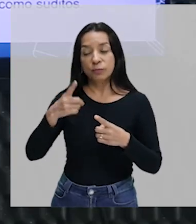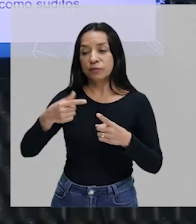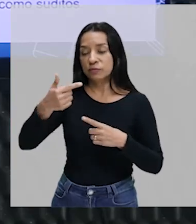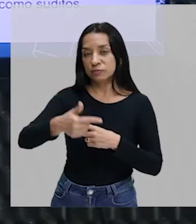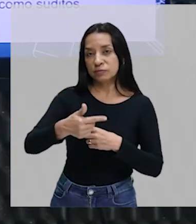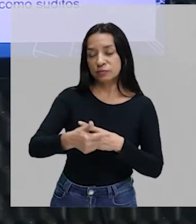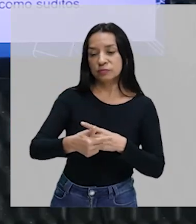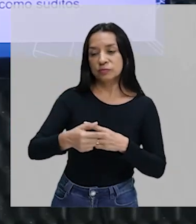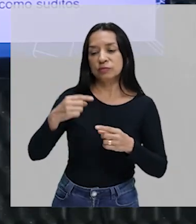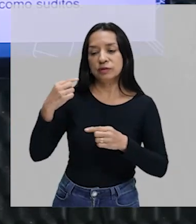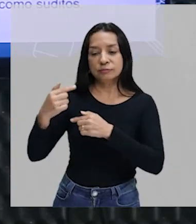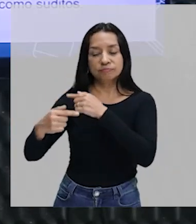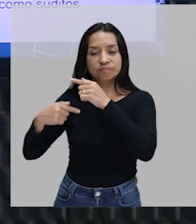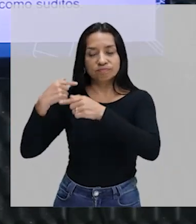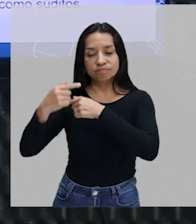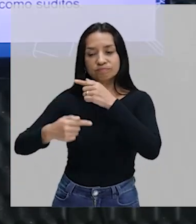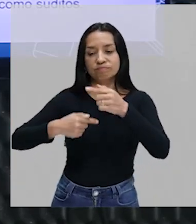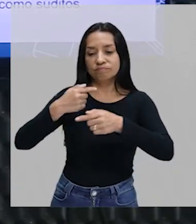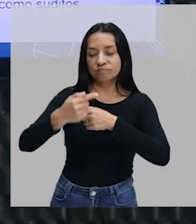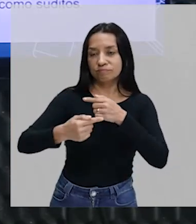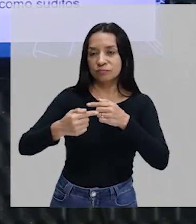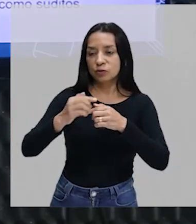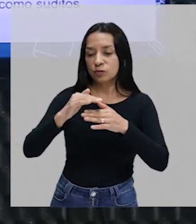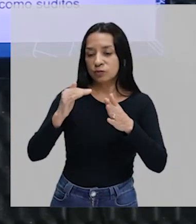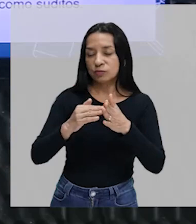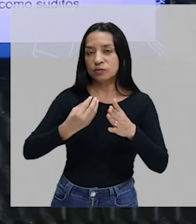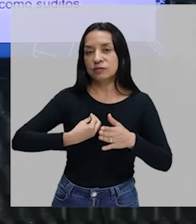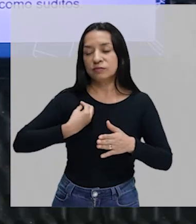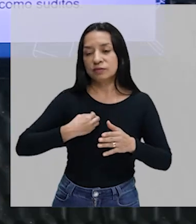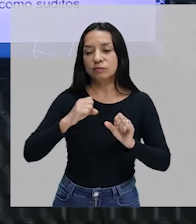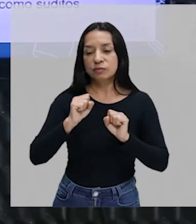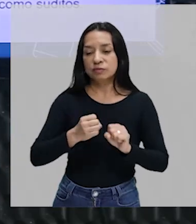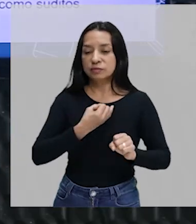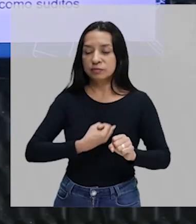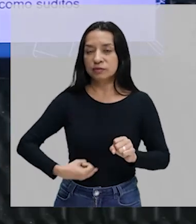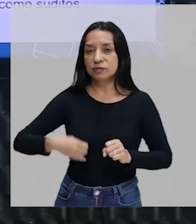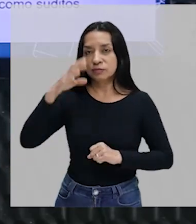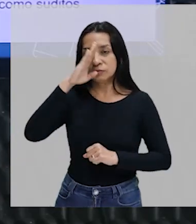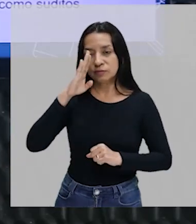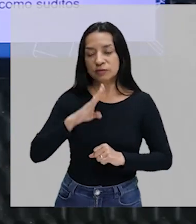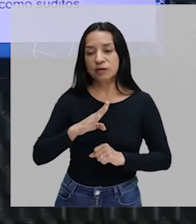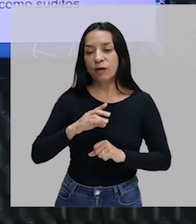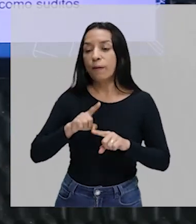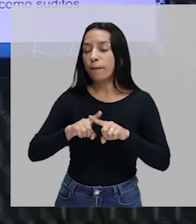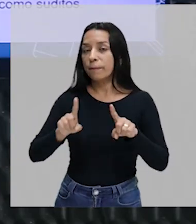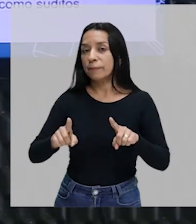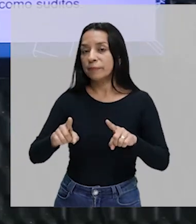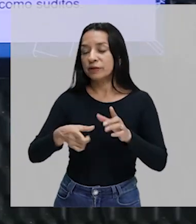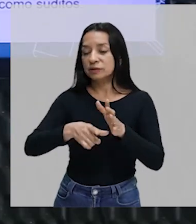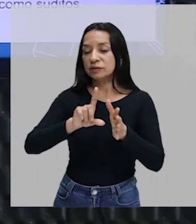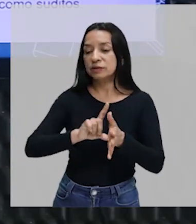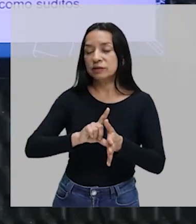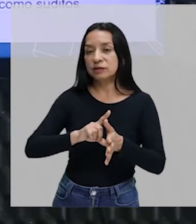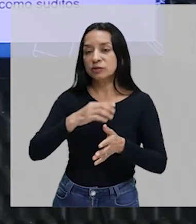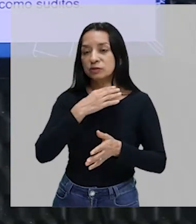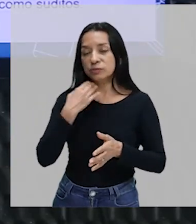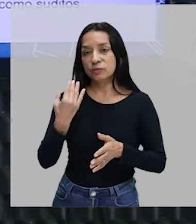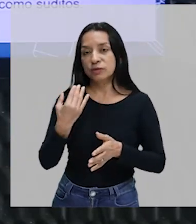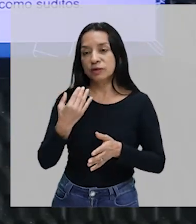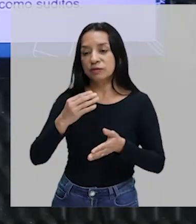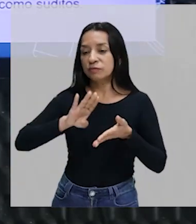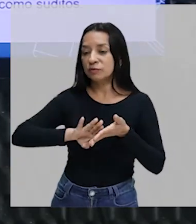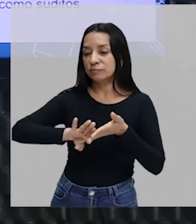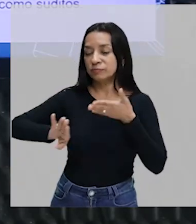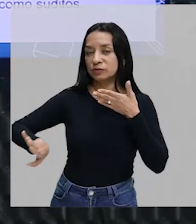vitalício. Durante a vida toda, ele poderia ter sido imperador do Brasil, mas antes de morrer, ele foi deposto pelo